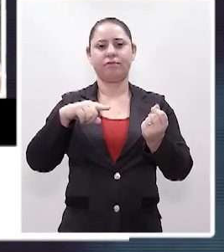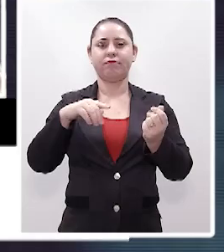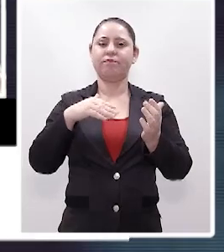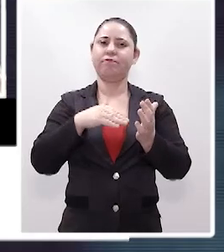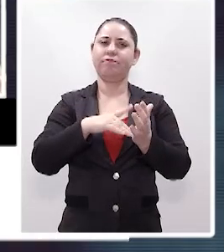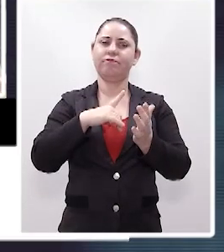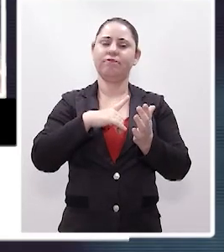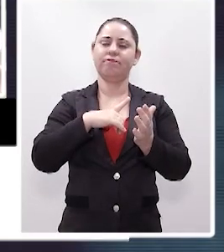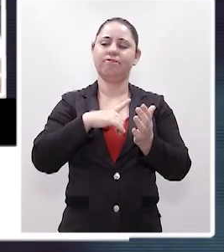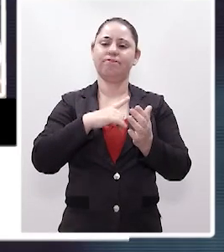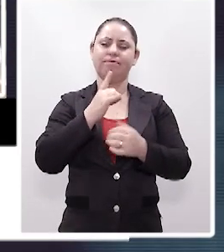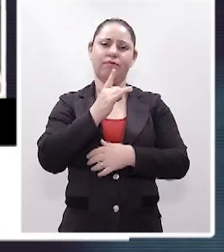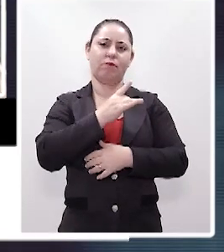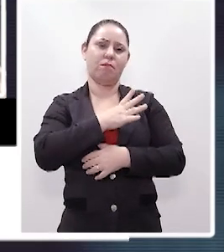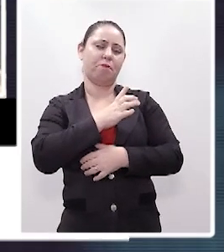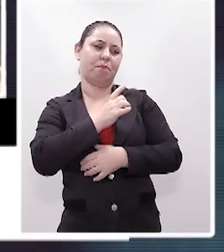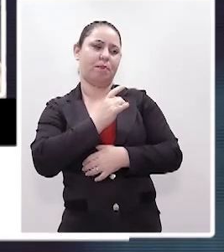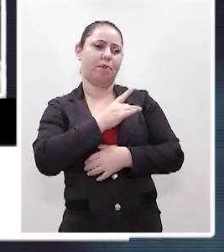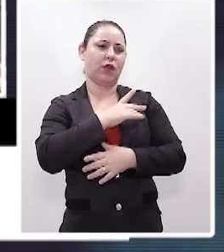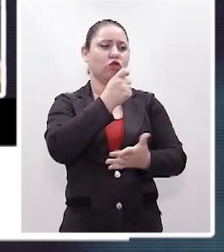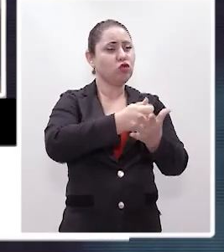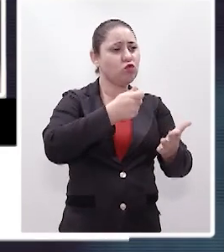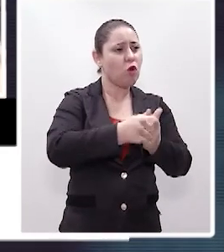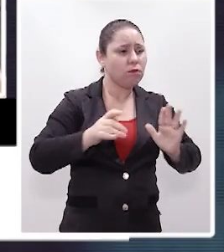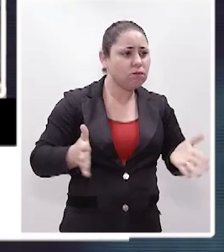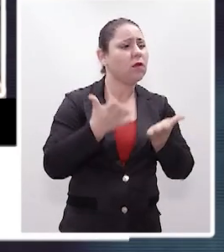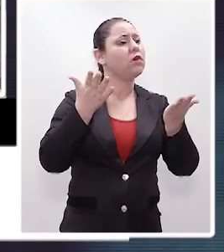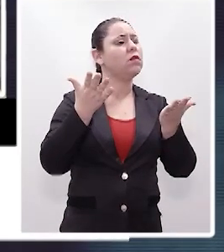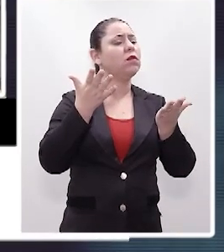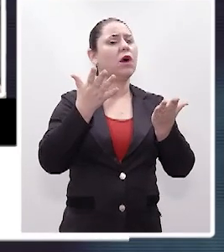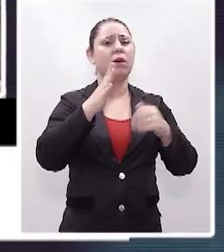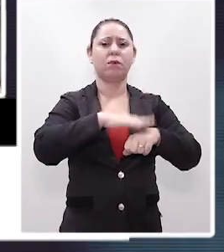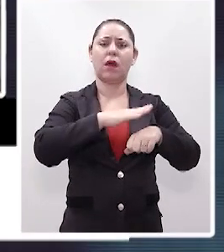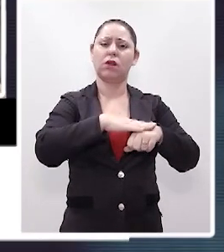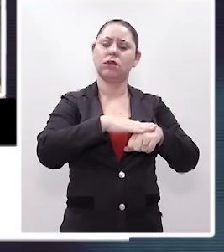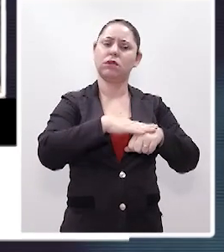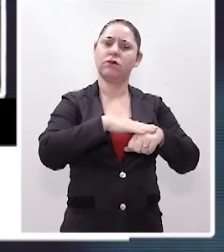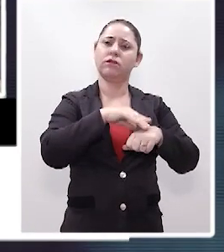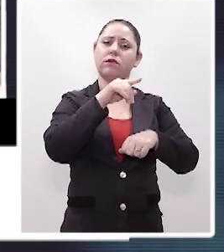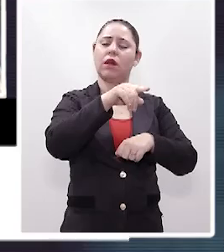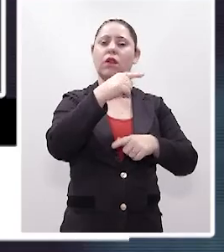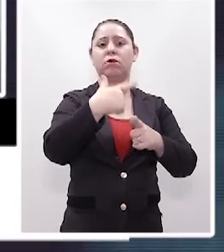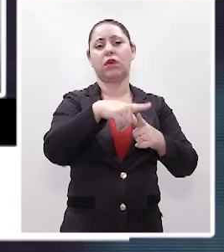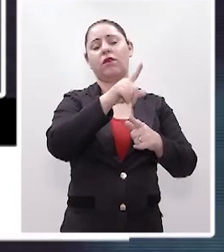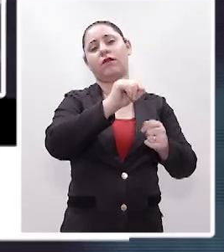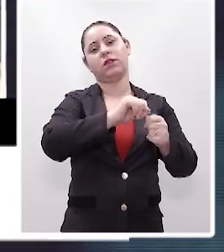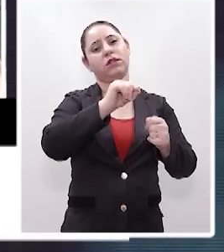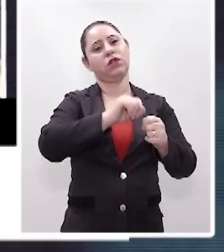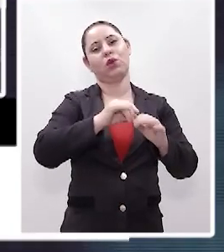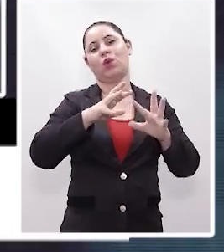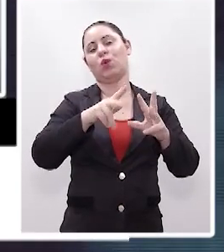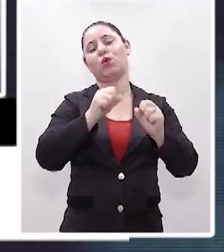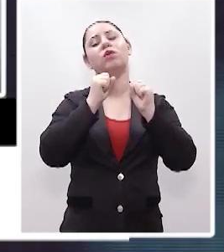até tenho, assim, receio de cobrar a mais dela, porque para mim ela já está fazendo